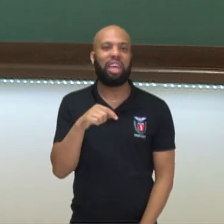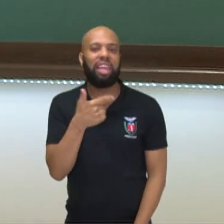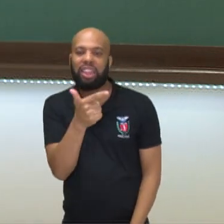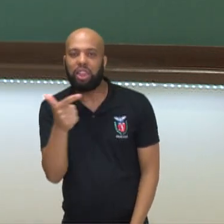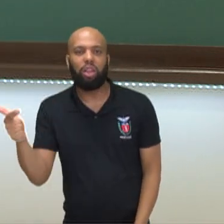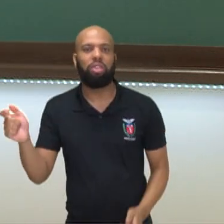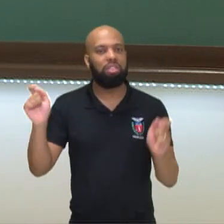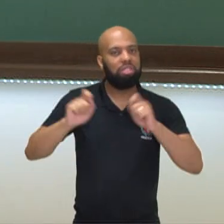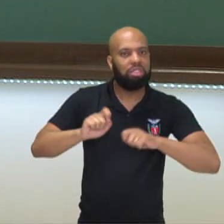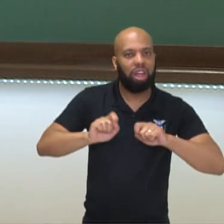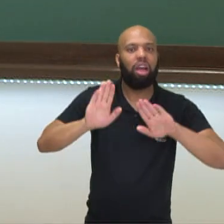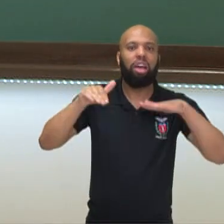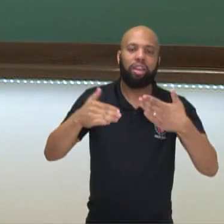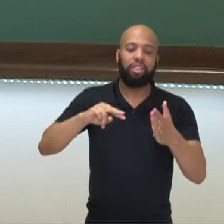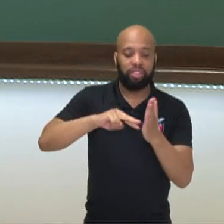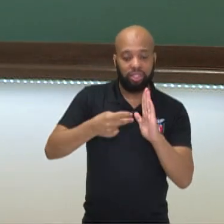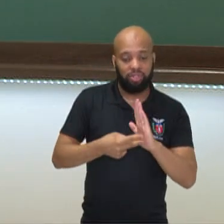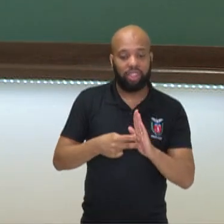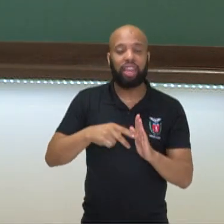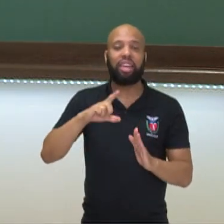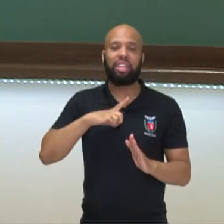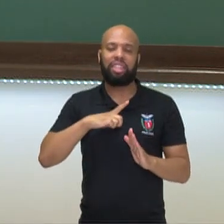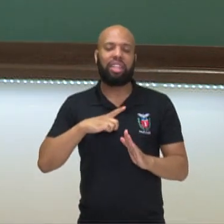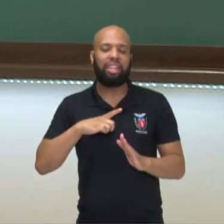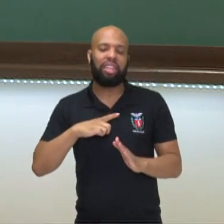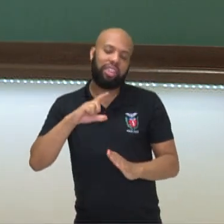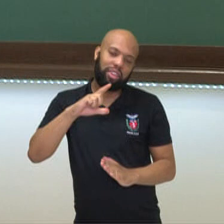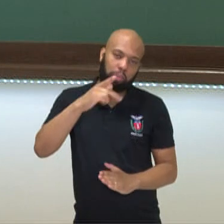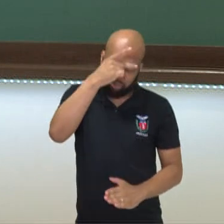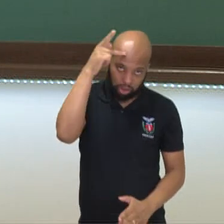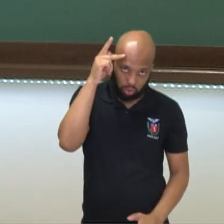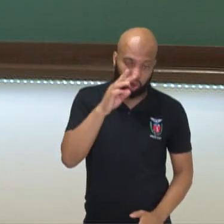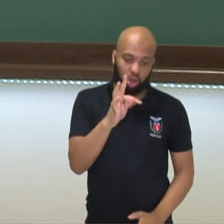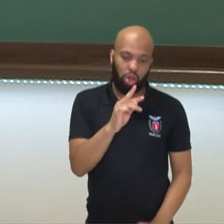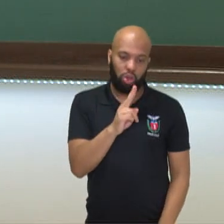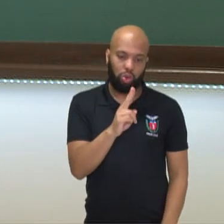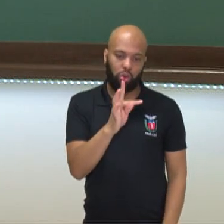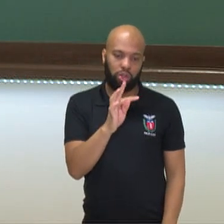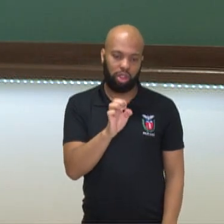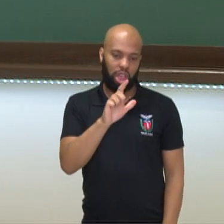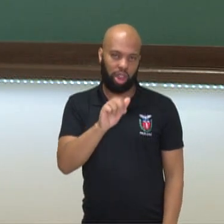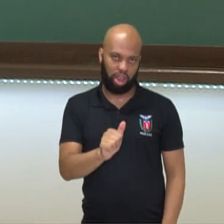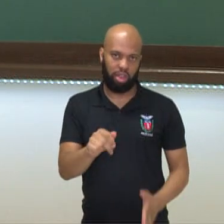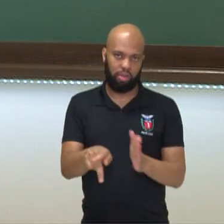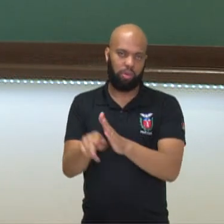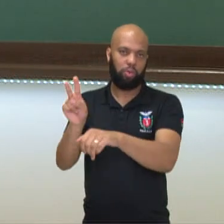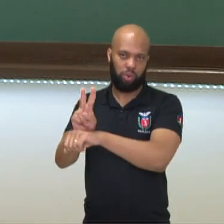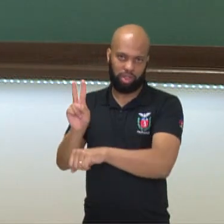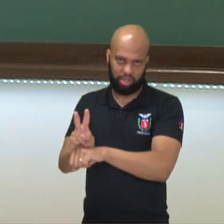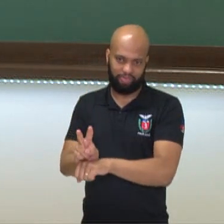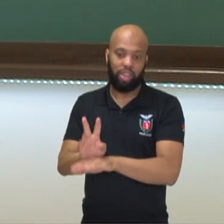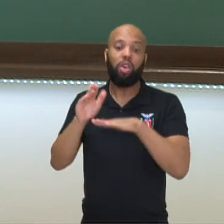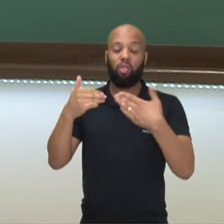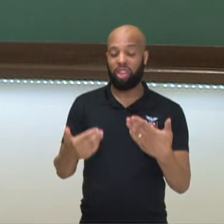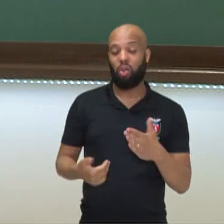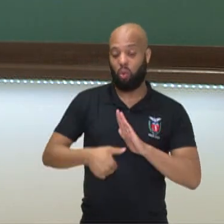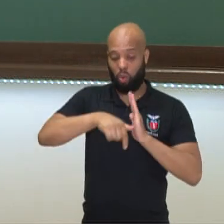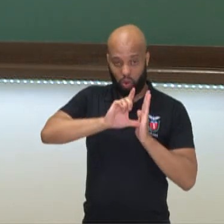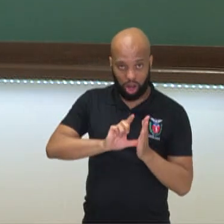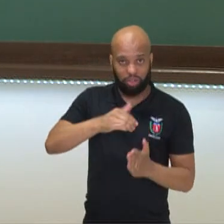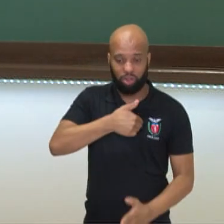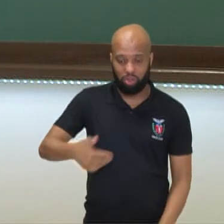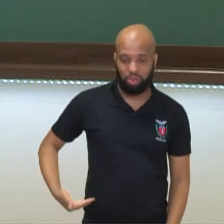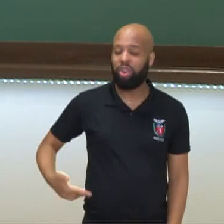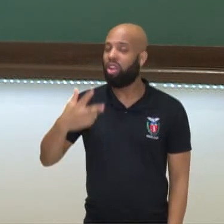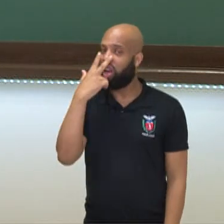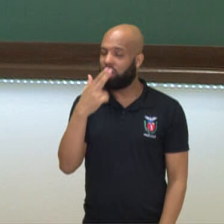representando o governo, a representar esse indígena em tudo que ele precisasse. Será então a representação,